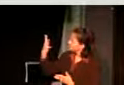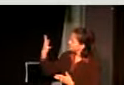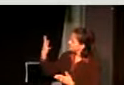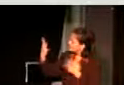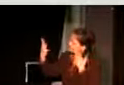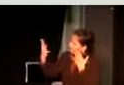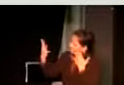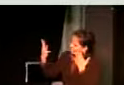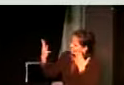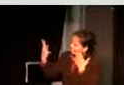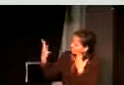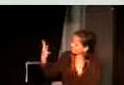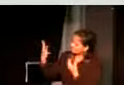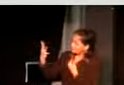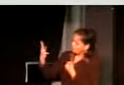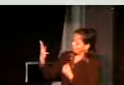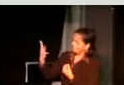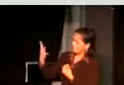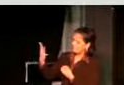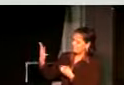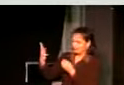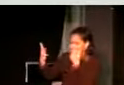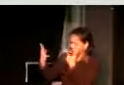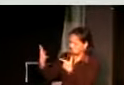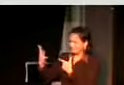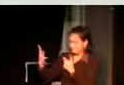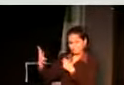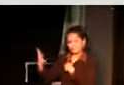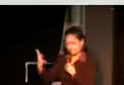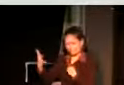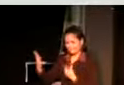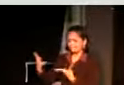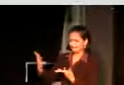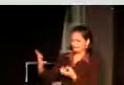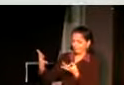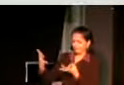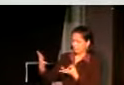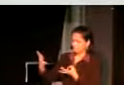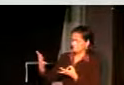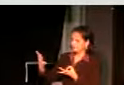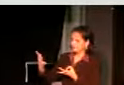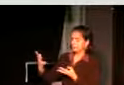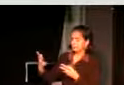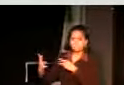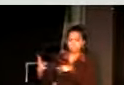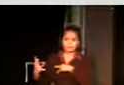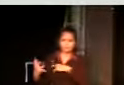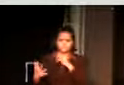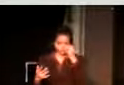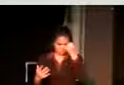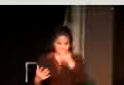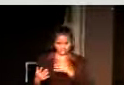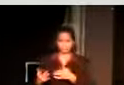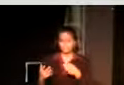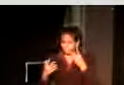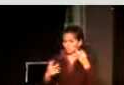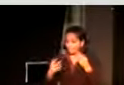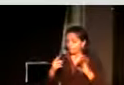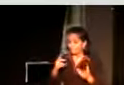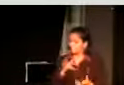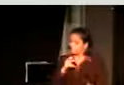refletir misericórdia para outras pessoas ou lhe sugerir abordagem de Paulo Paulo fez isso